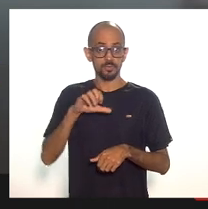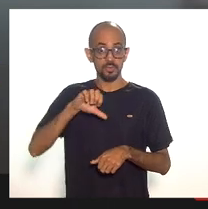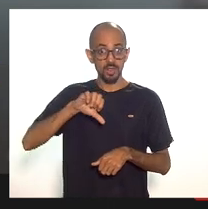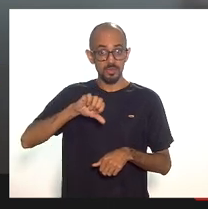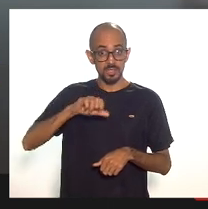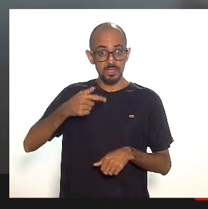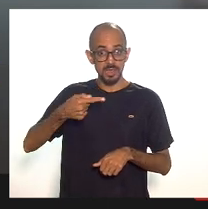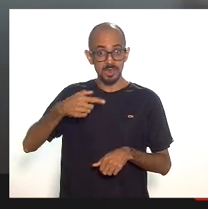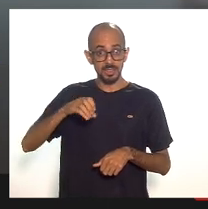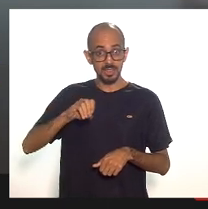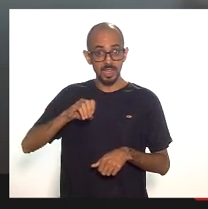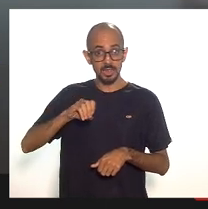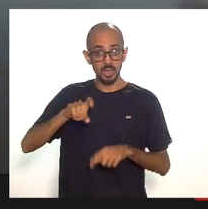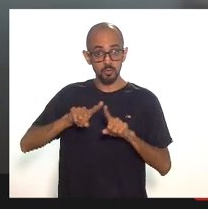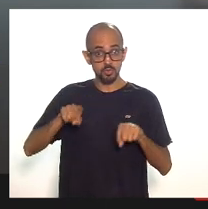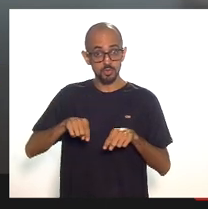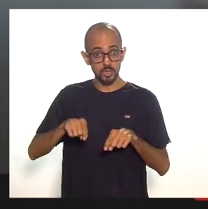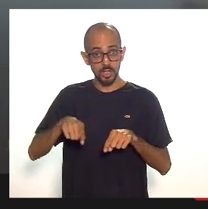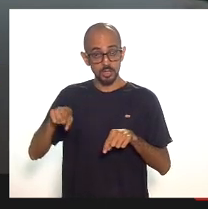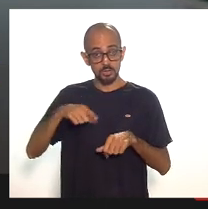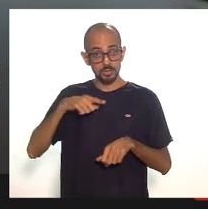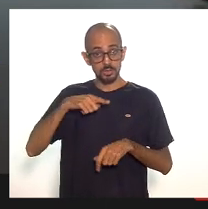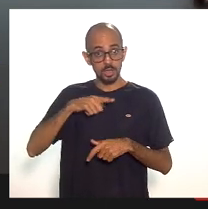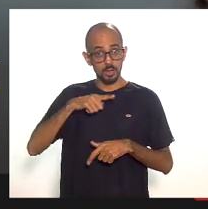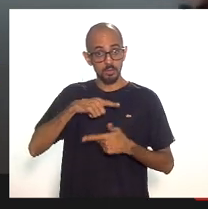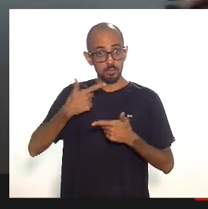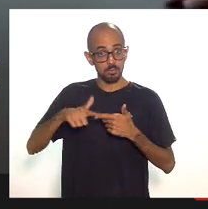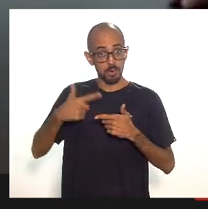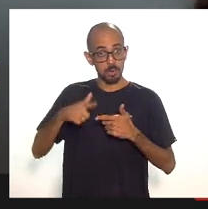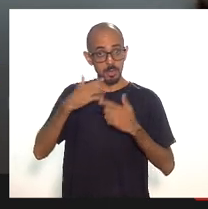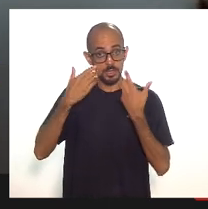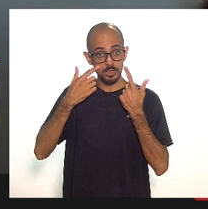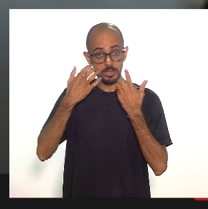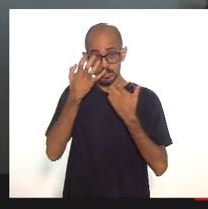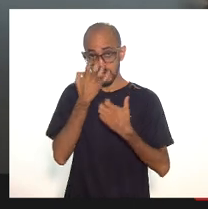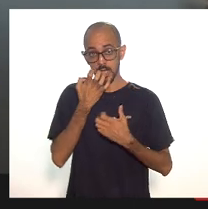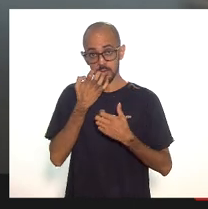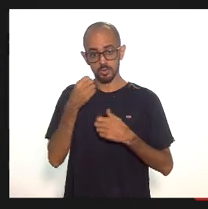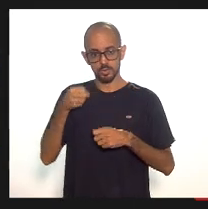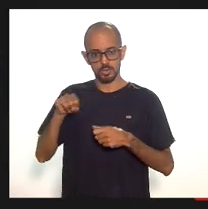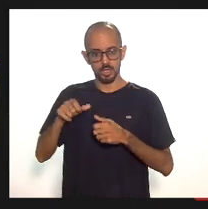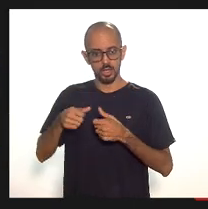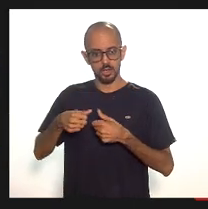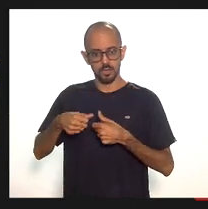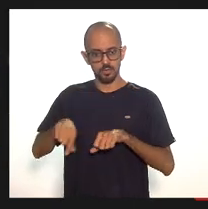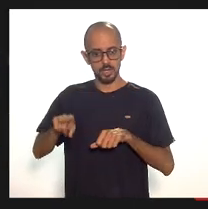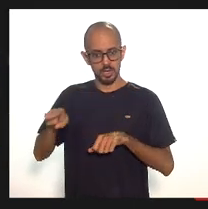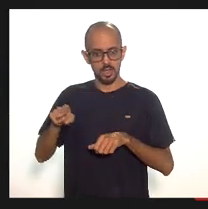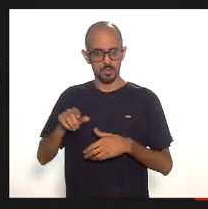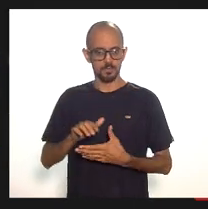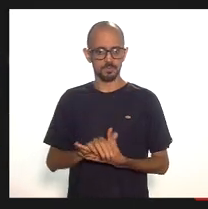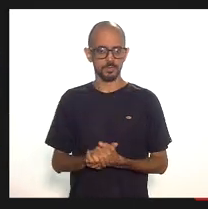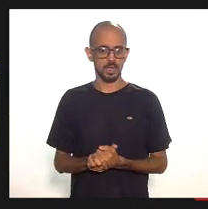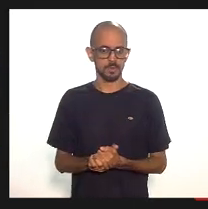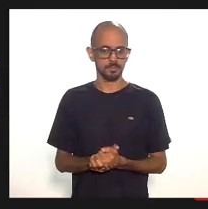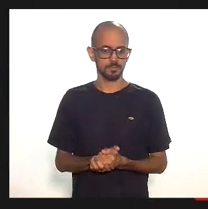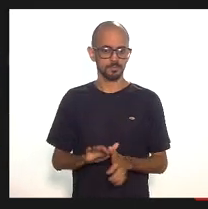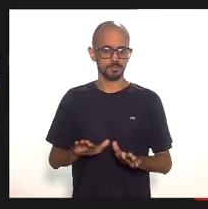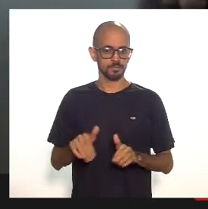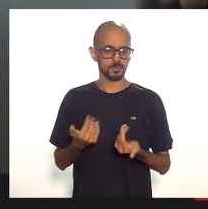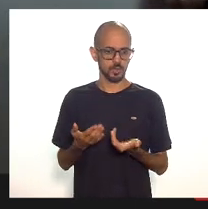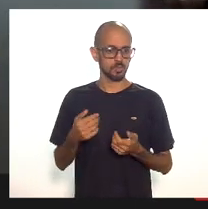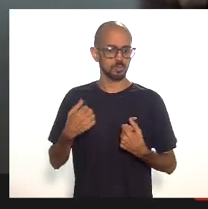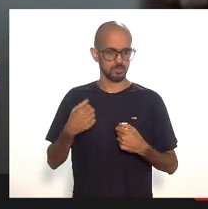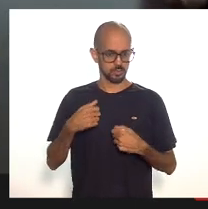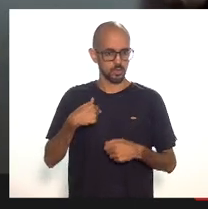dentro, sérios problemas sérios lá dentro. Muito mais sérios, que estão todos entregues ao Ministério Público. Eles têm que resolver isso aí. Entendeu? Tem que resolver isso